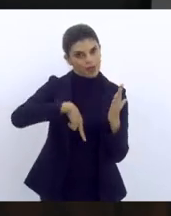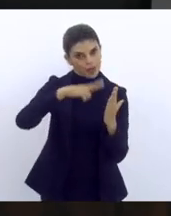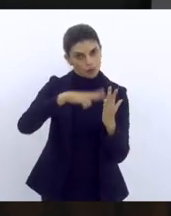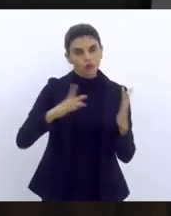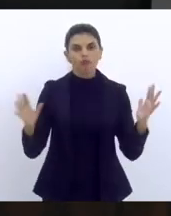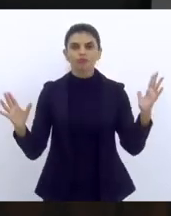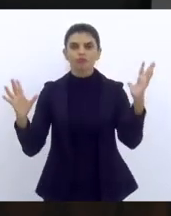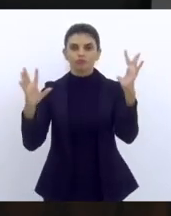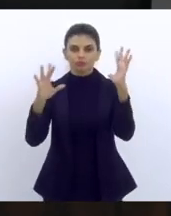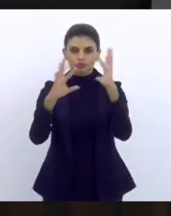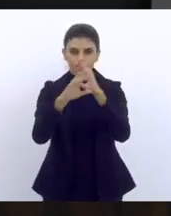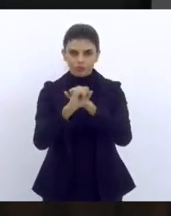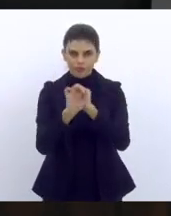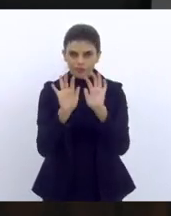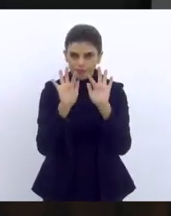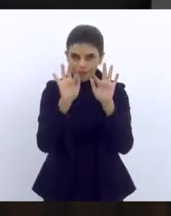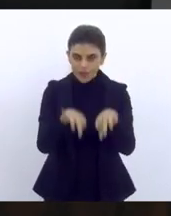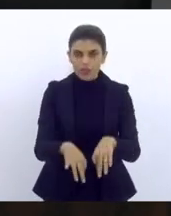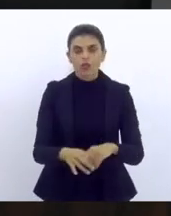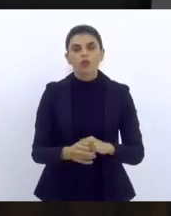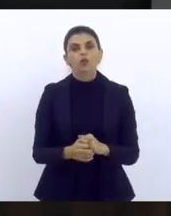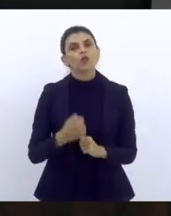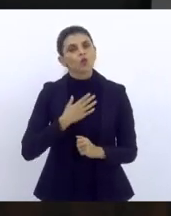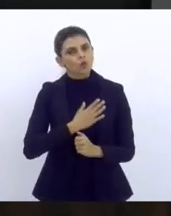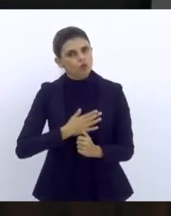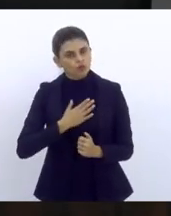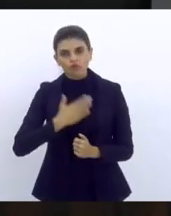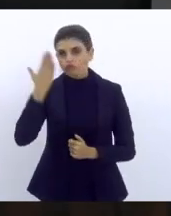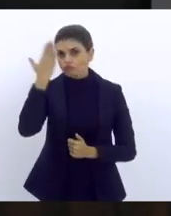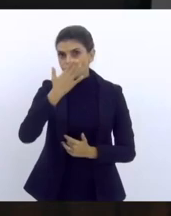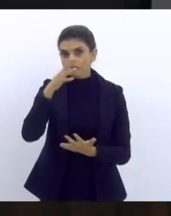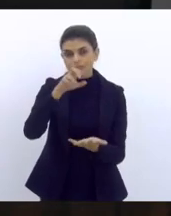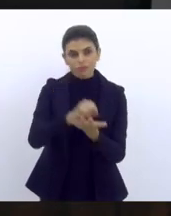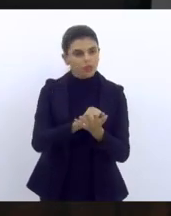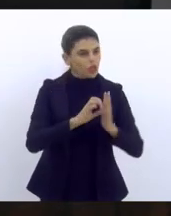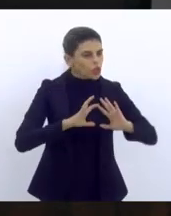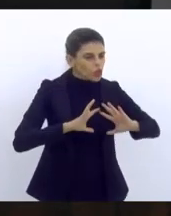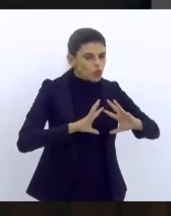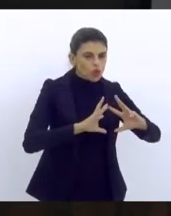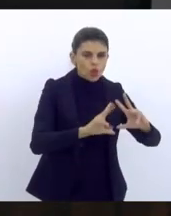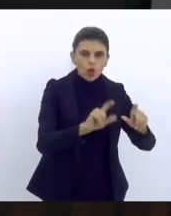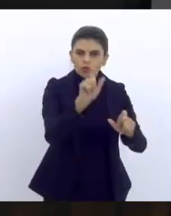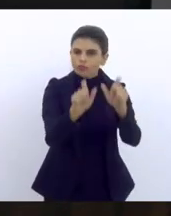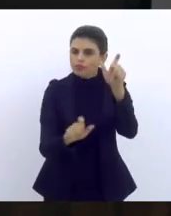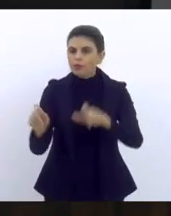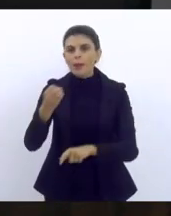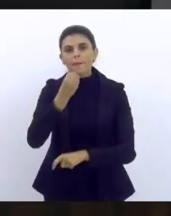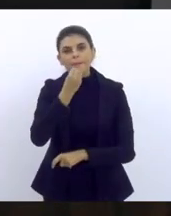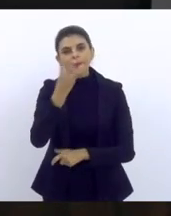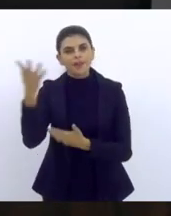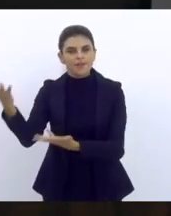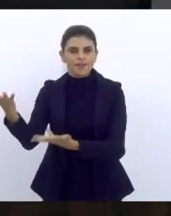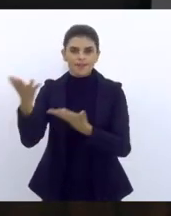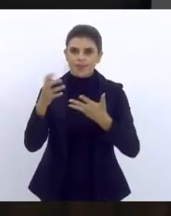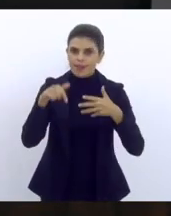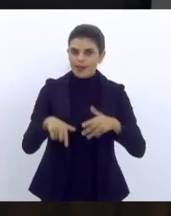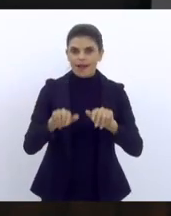final, eu quero deixar registrado que todos vocês são bem-vindos a esta